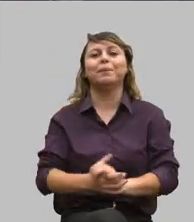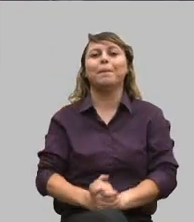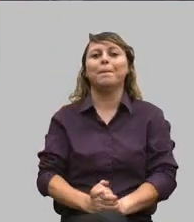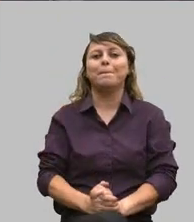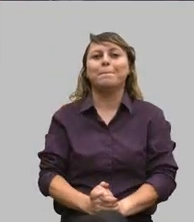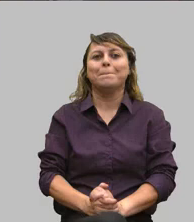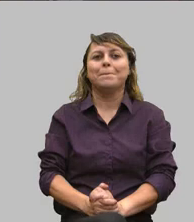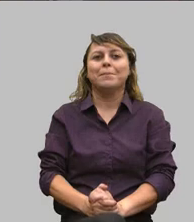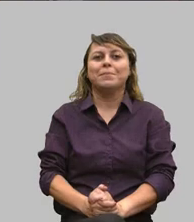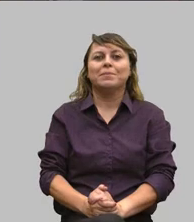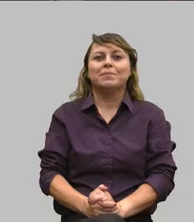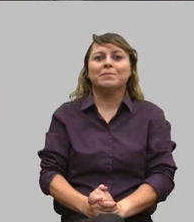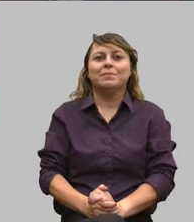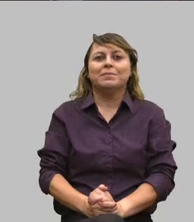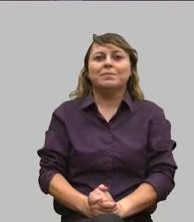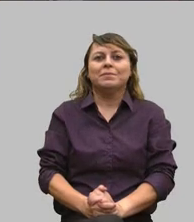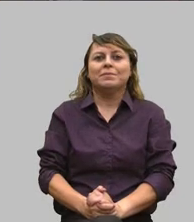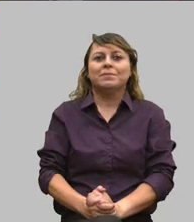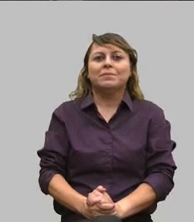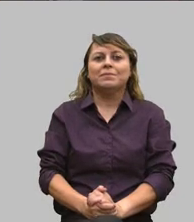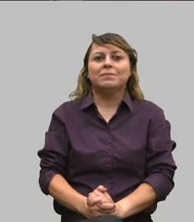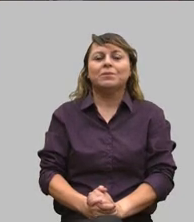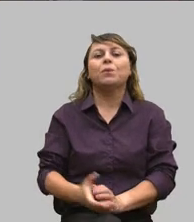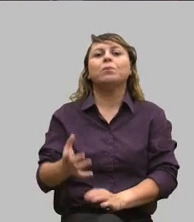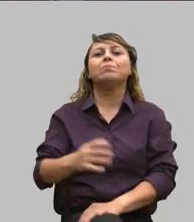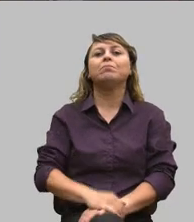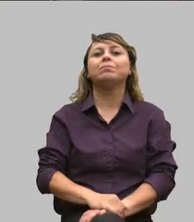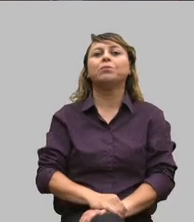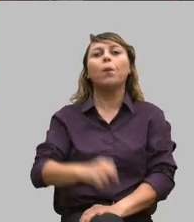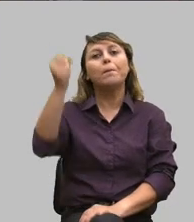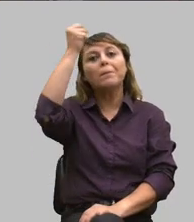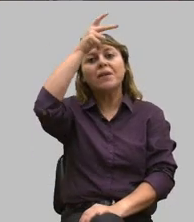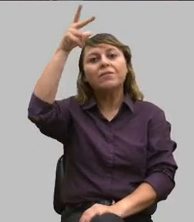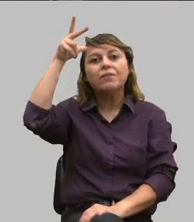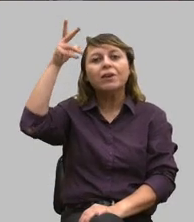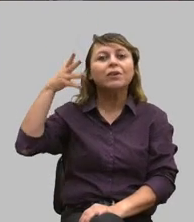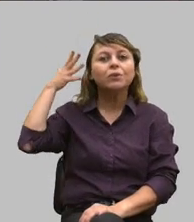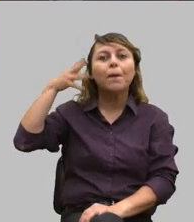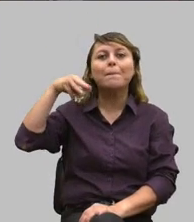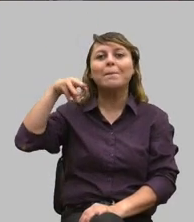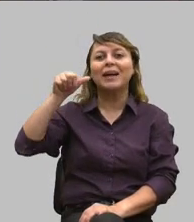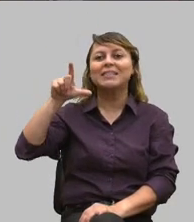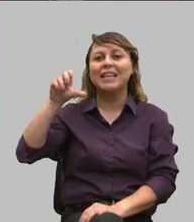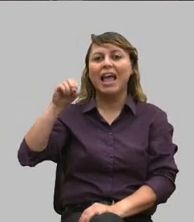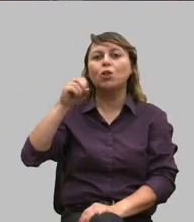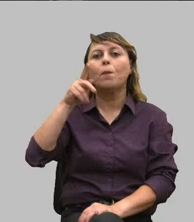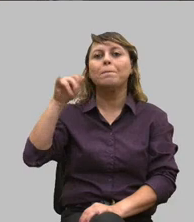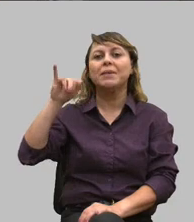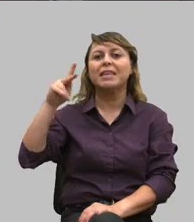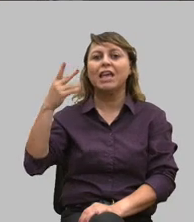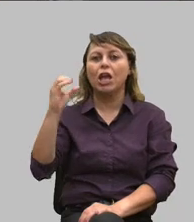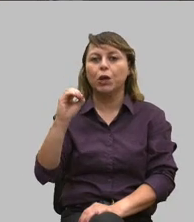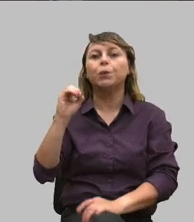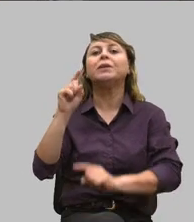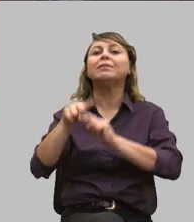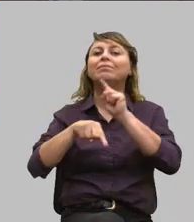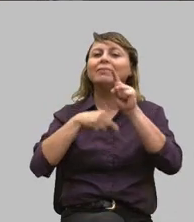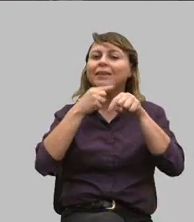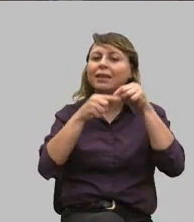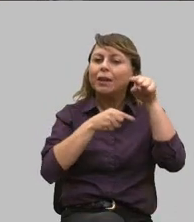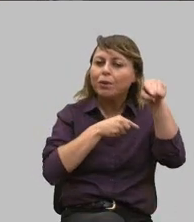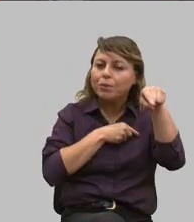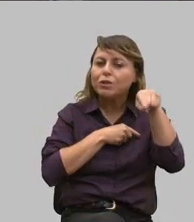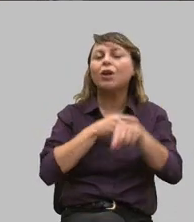OB com a palavra o prefeito Marcelo Pinheiro de Sarzedo e logo em seguida o prefeito Leonardo Lucena de